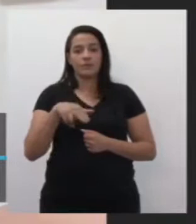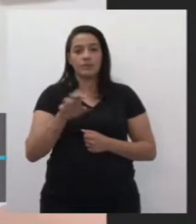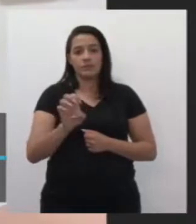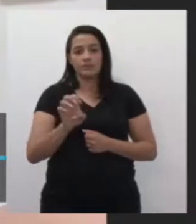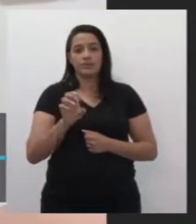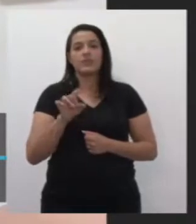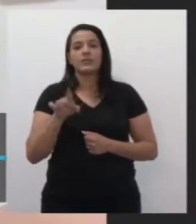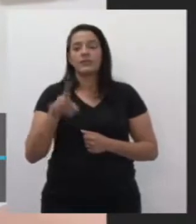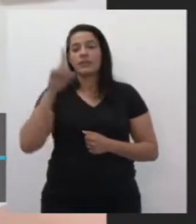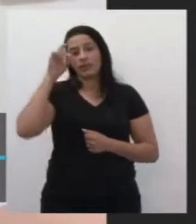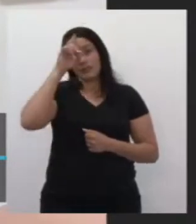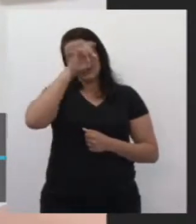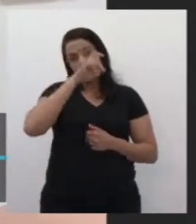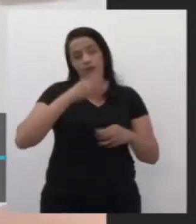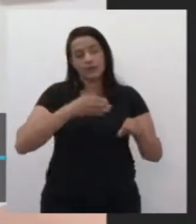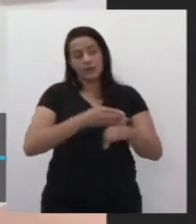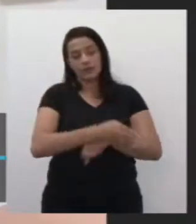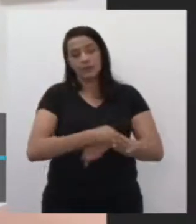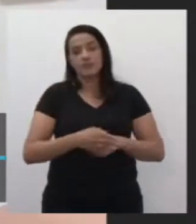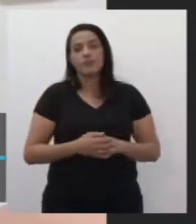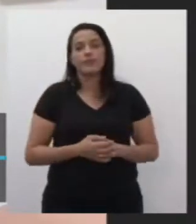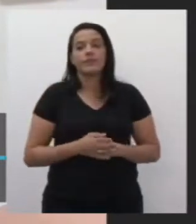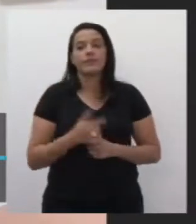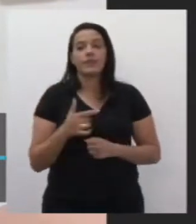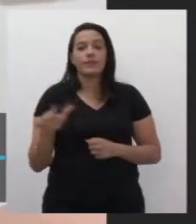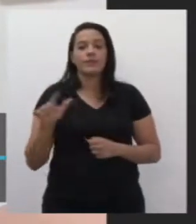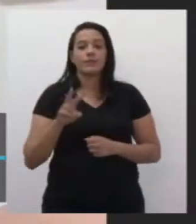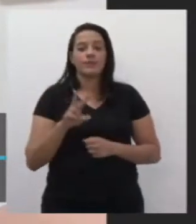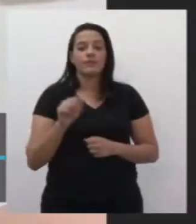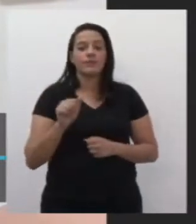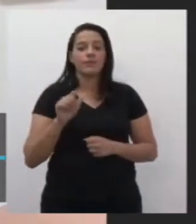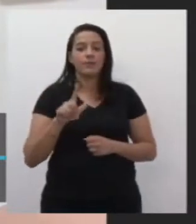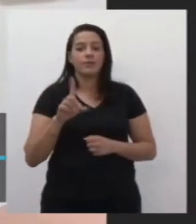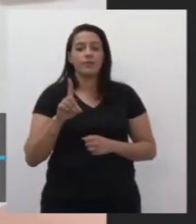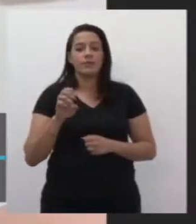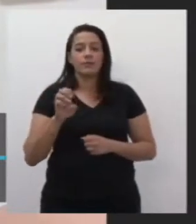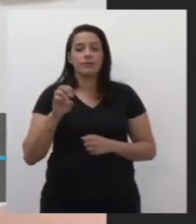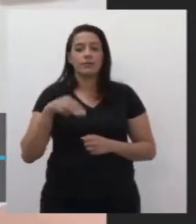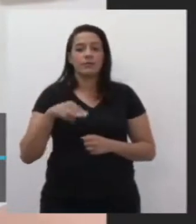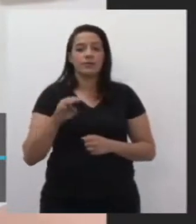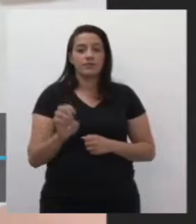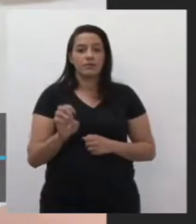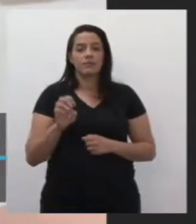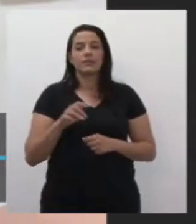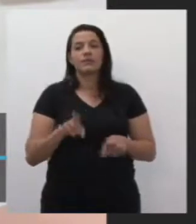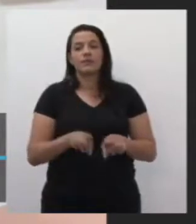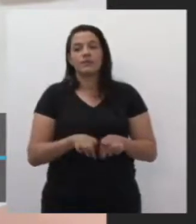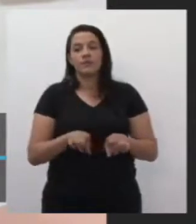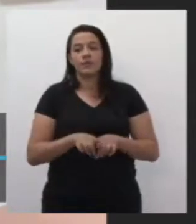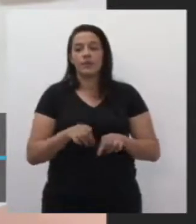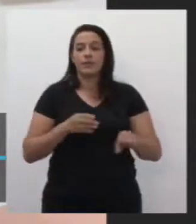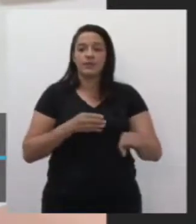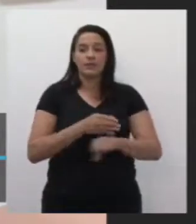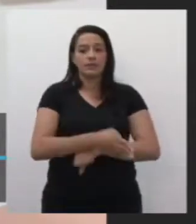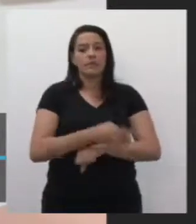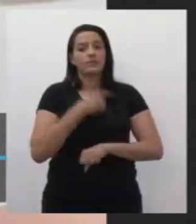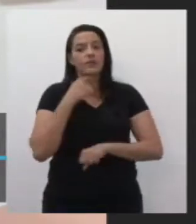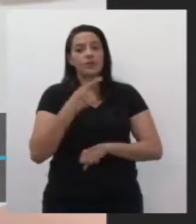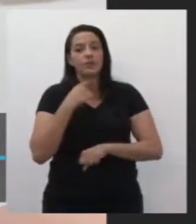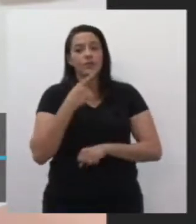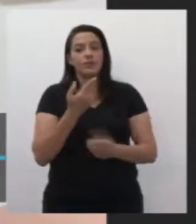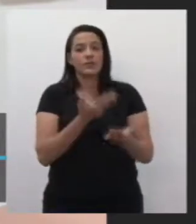dificuldade. E a professora Valdene também diz que tá muito complicado, ela não consegue entrar